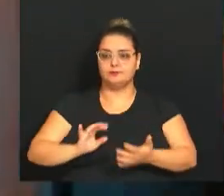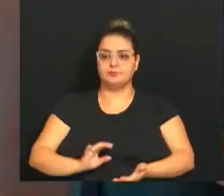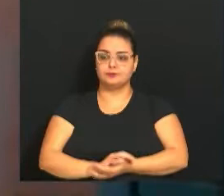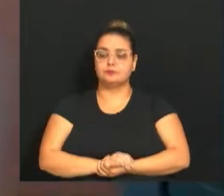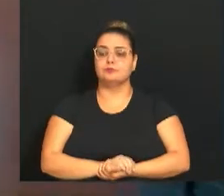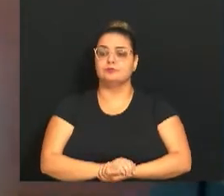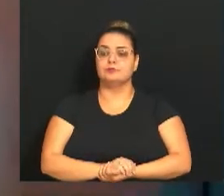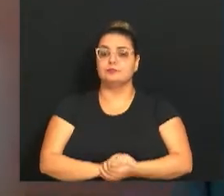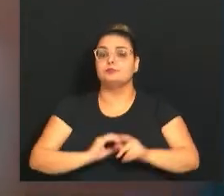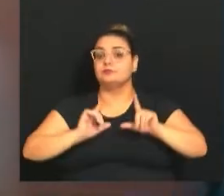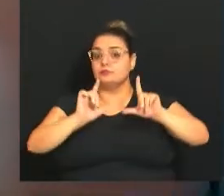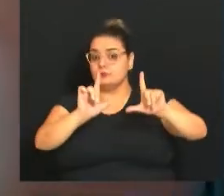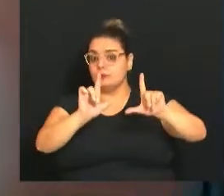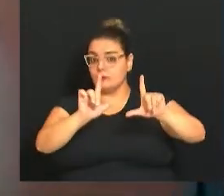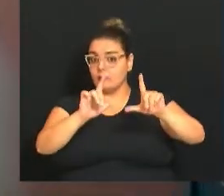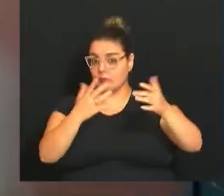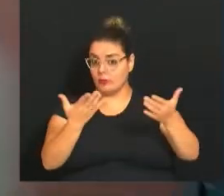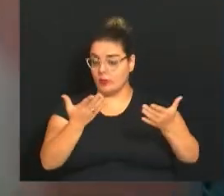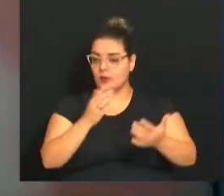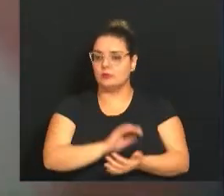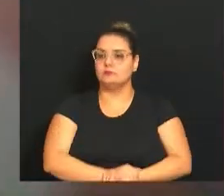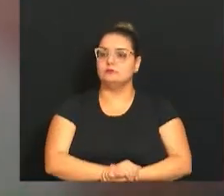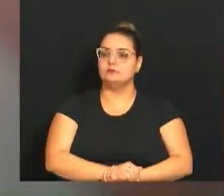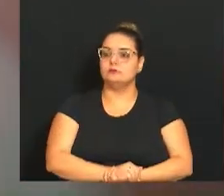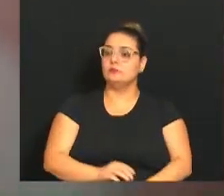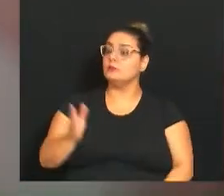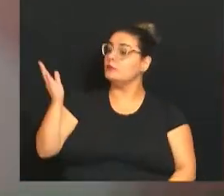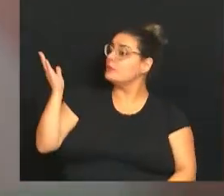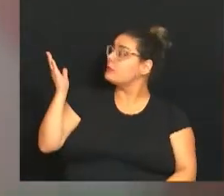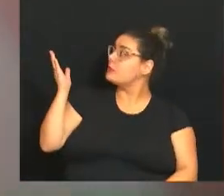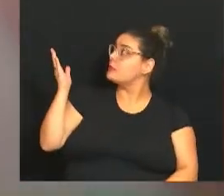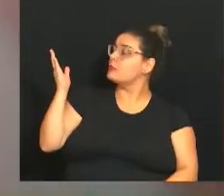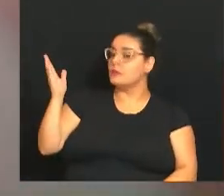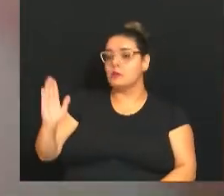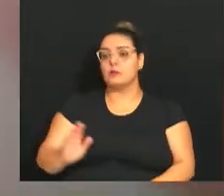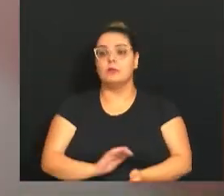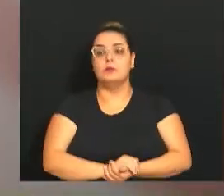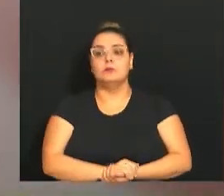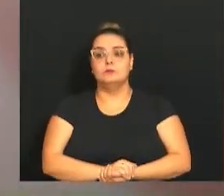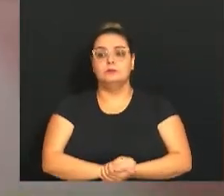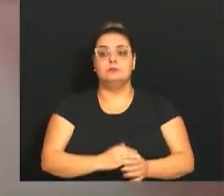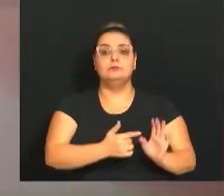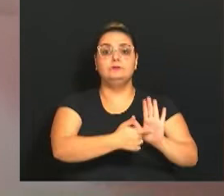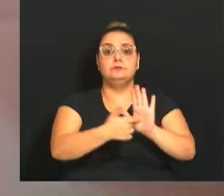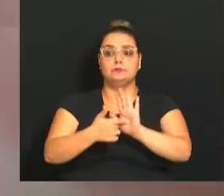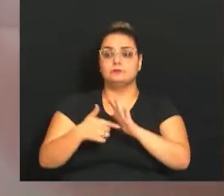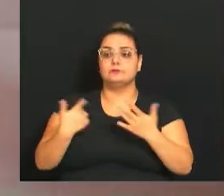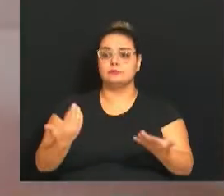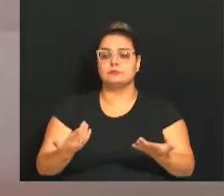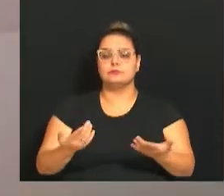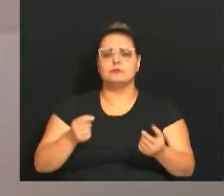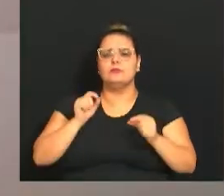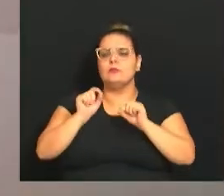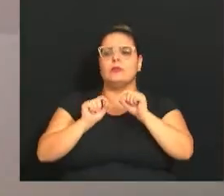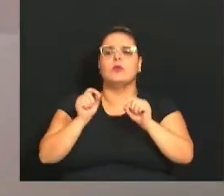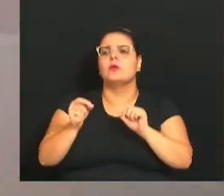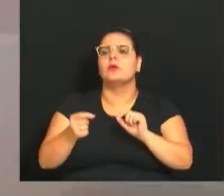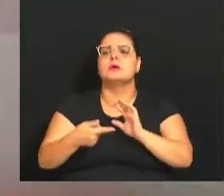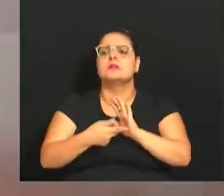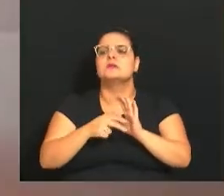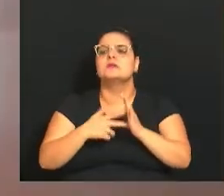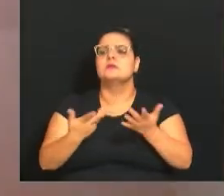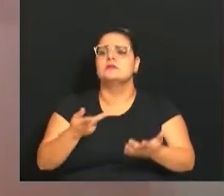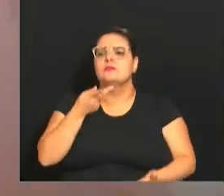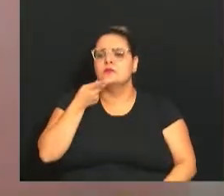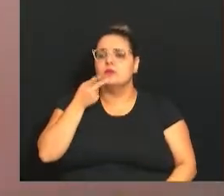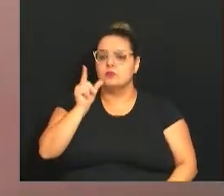esse quadro aqui, não é? Pedir para o Marco mostrar para a gente o que é esse quadro, enfim, fala um pouquinho sobre ele, por favor,